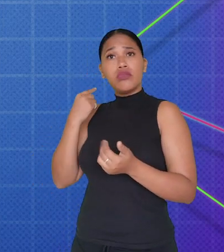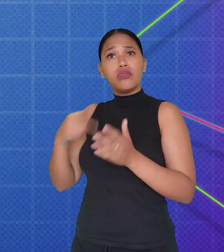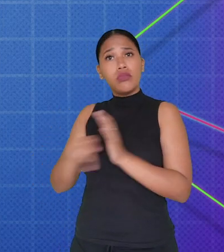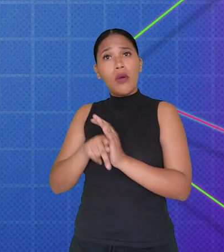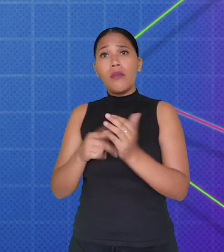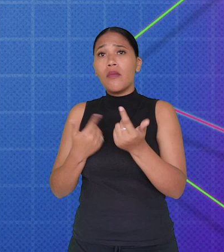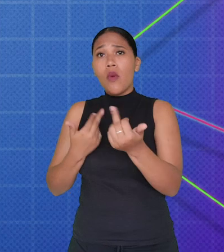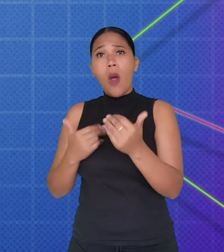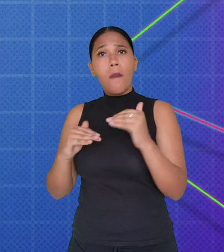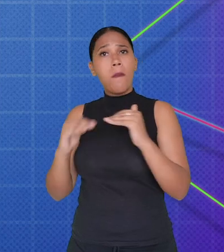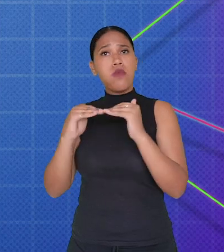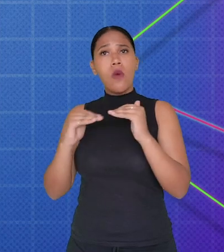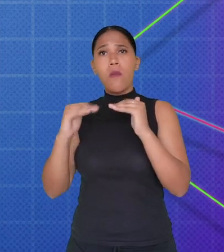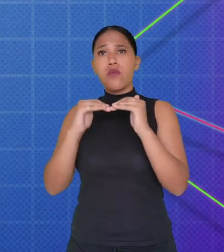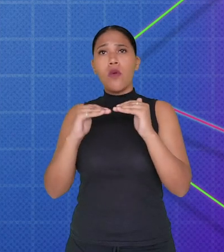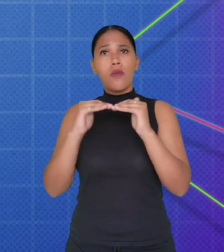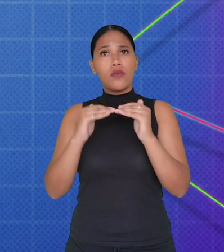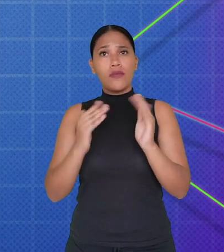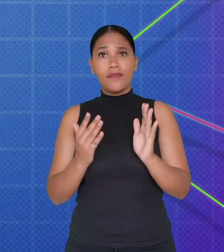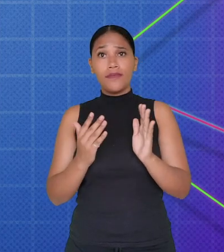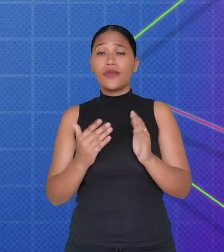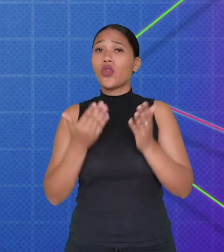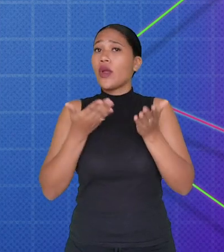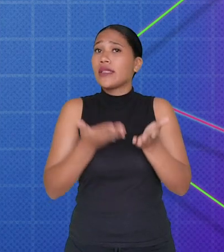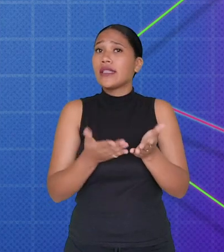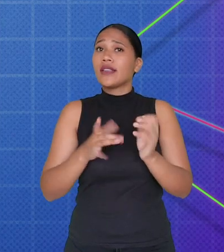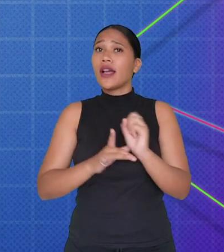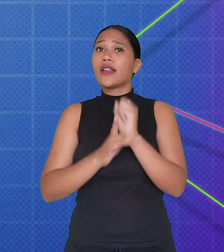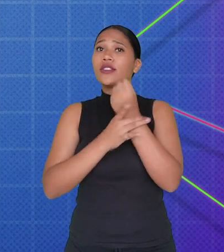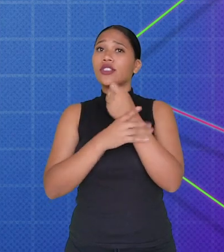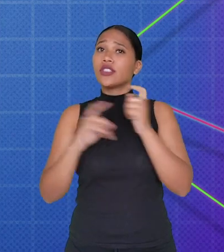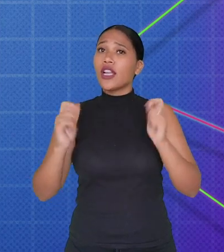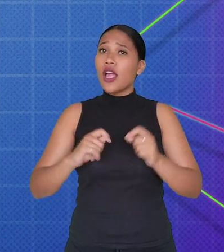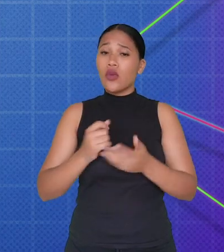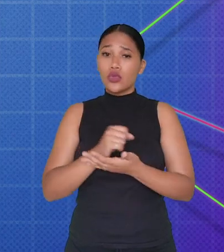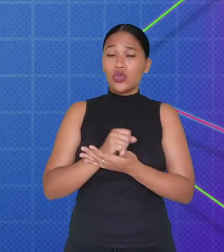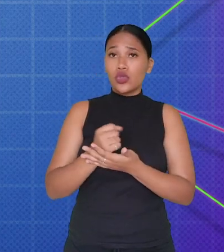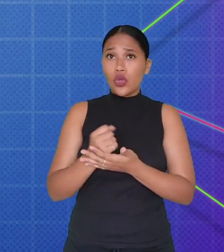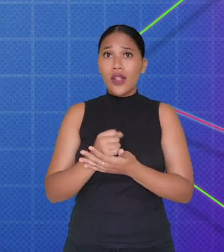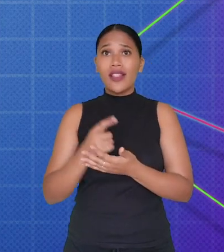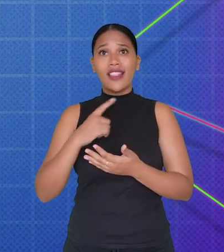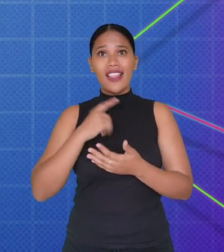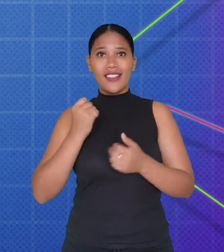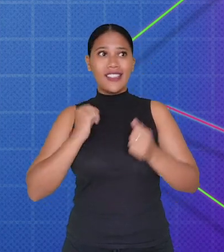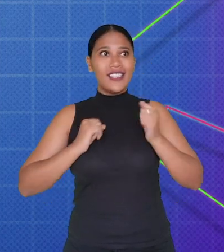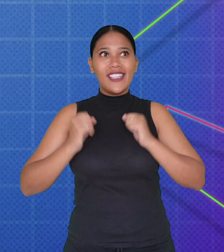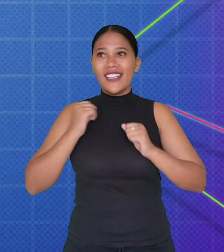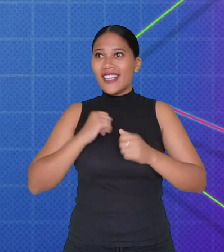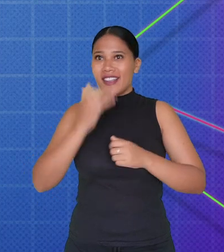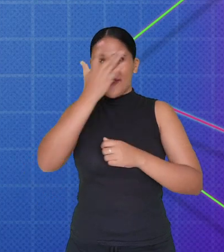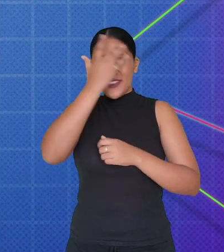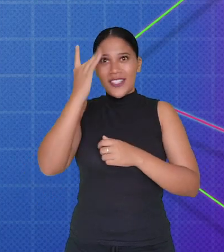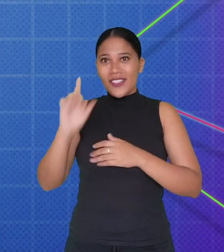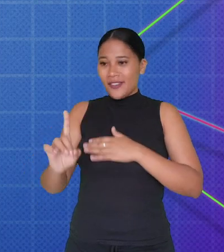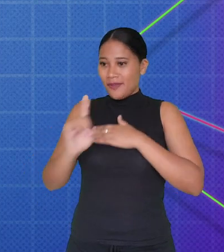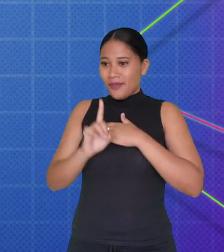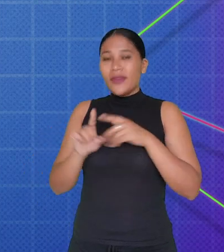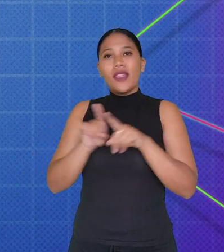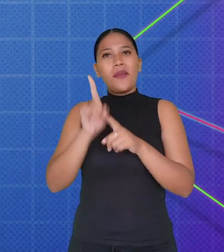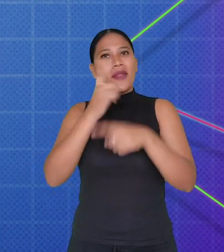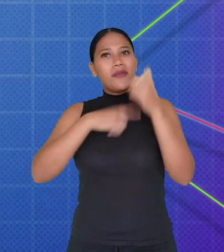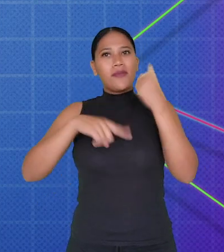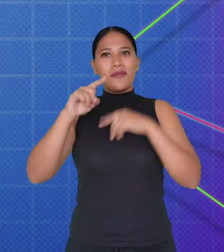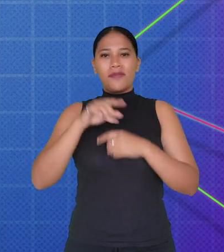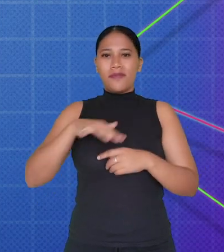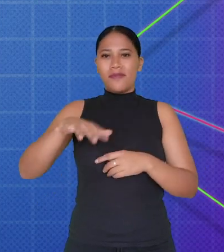as outras etapas do processo de desenvolvimento do jogo somente assim será possível garantir que o jogo atenda as expectativas dos jogadores e tenha